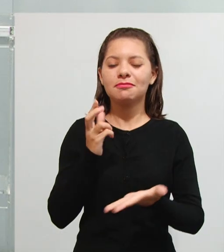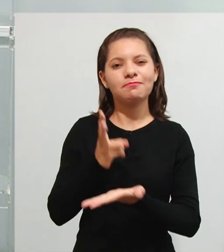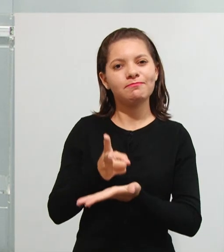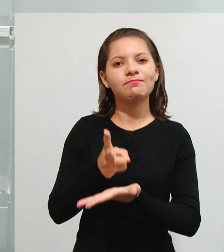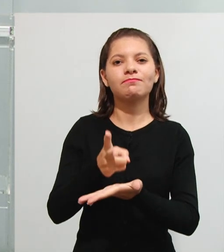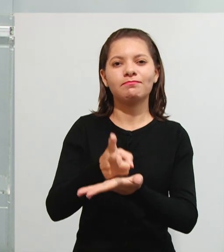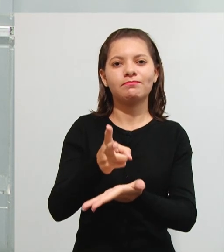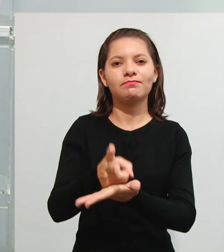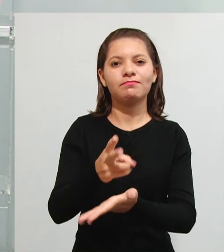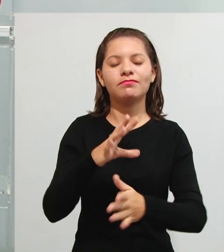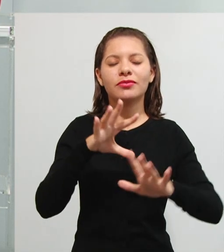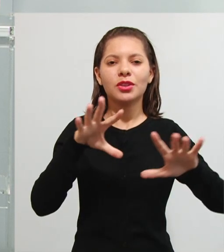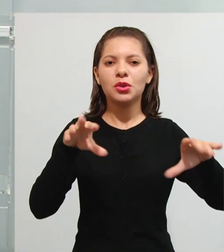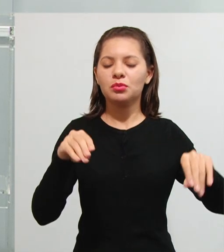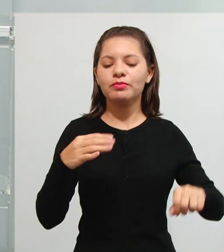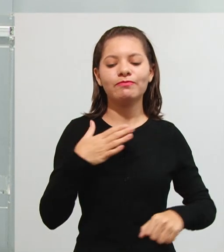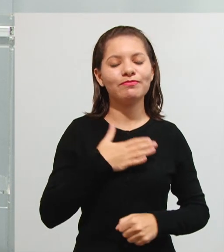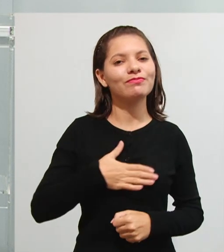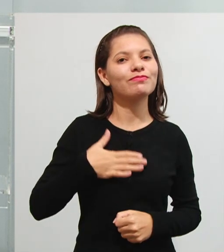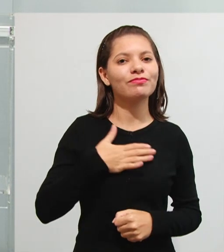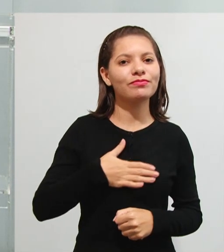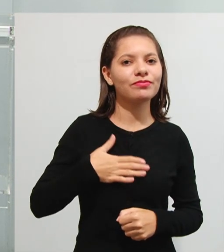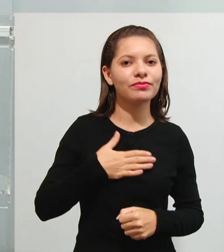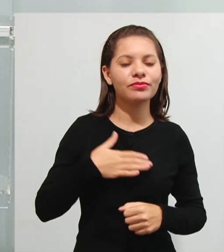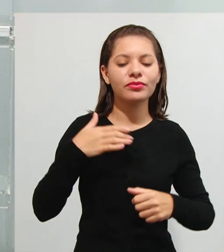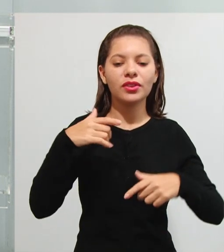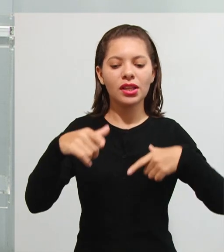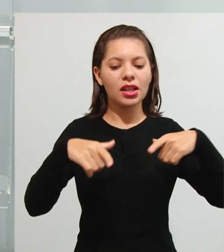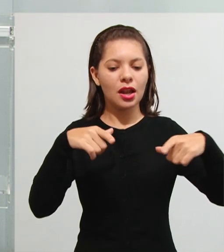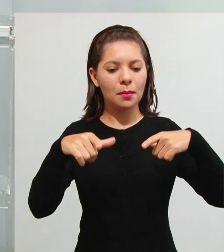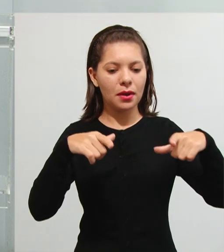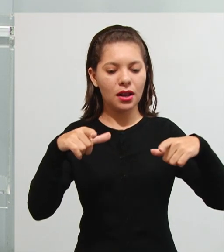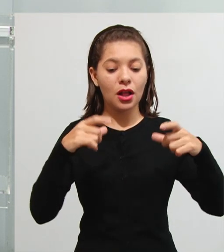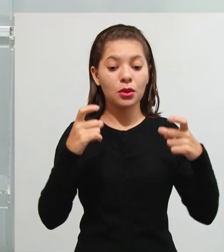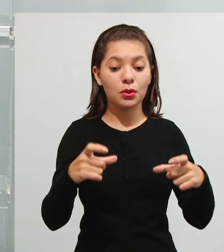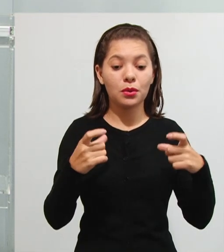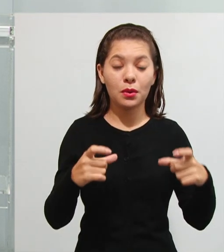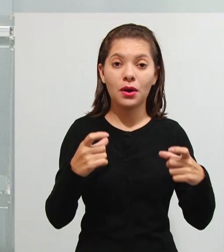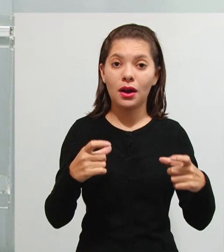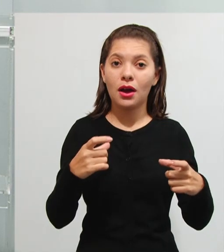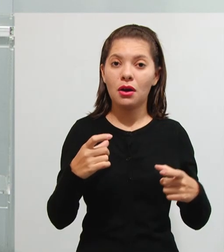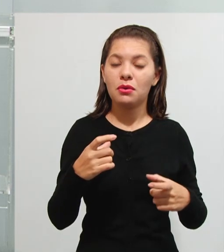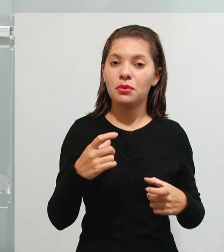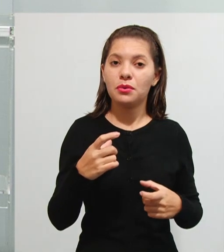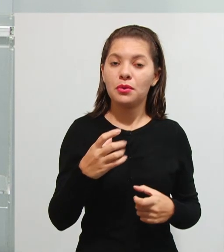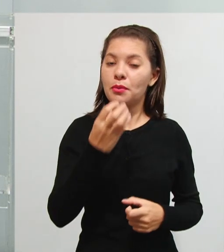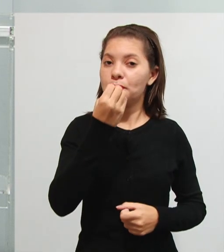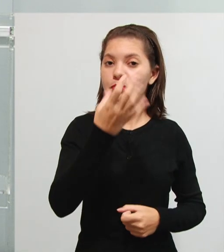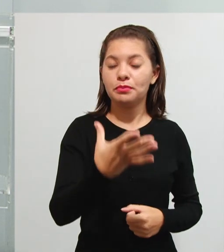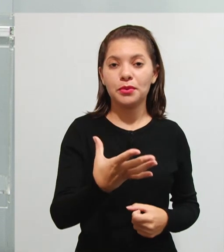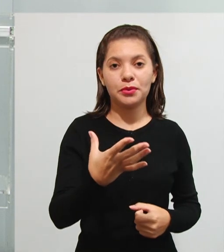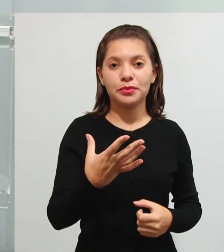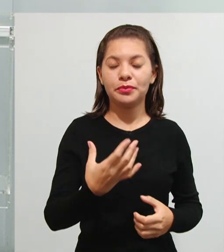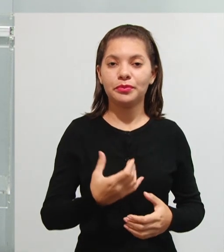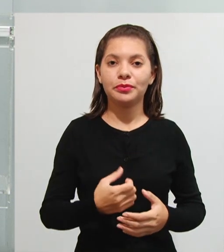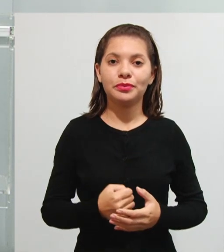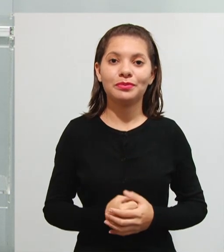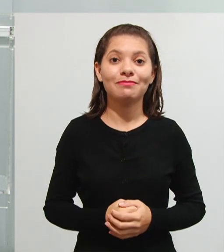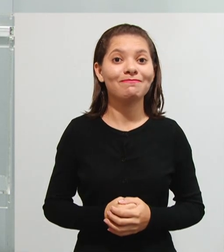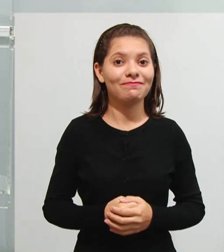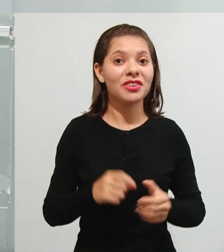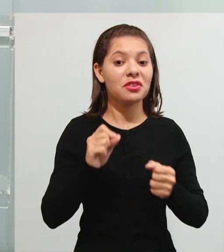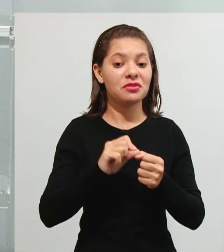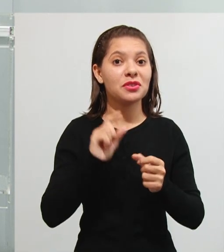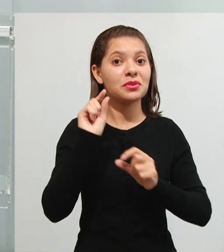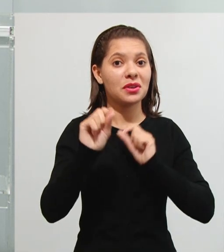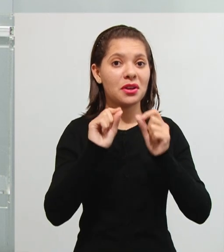todo mundo gosta de trabalhar no ambiente que é agradável que sinta bem se não a gente que que faz